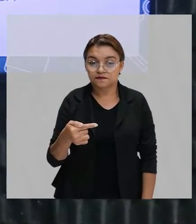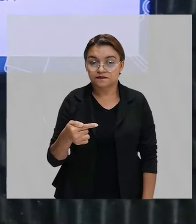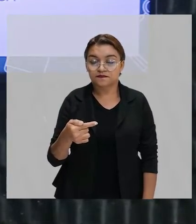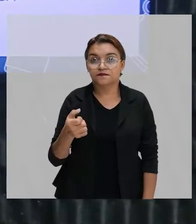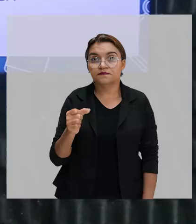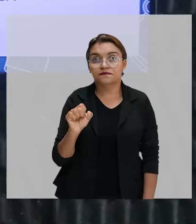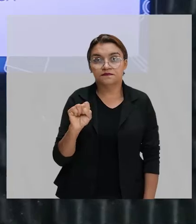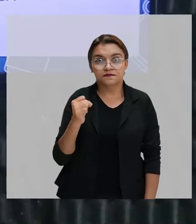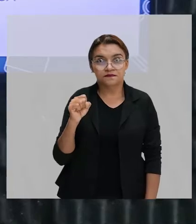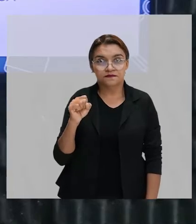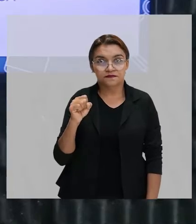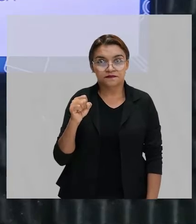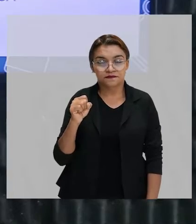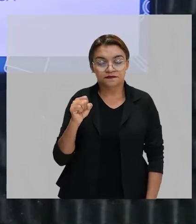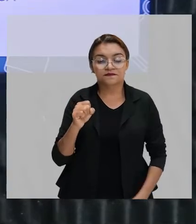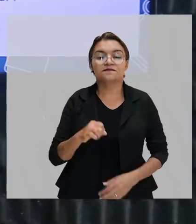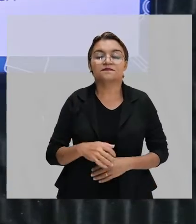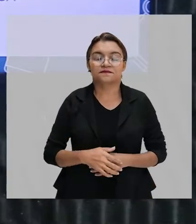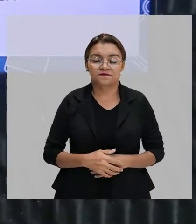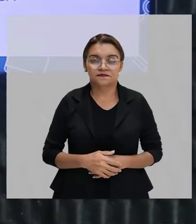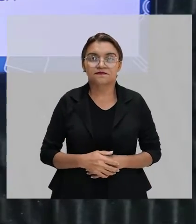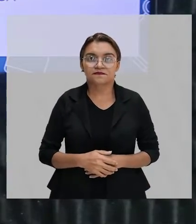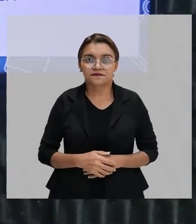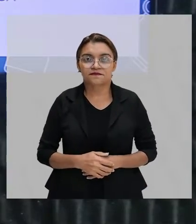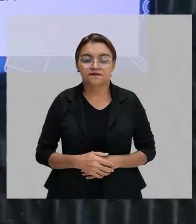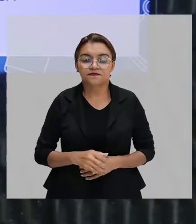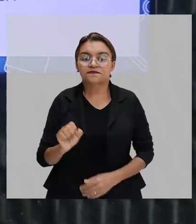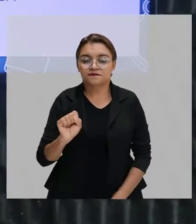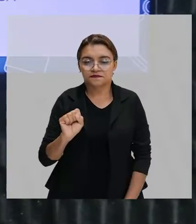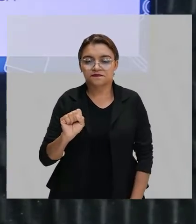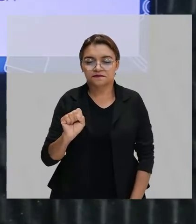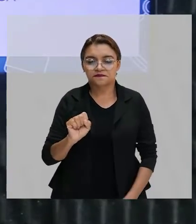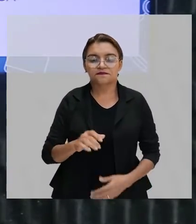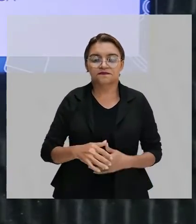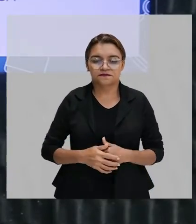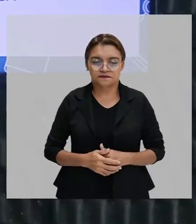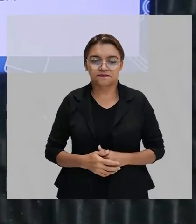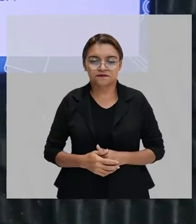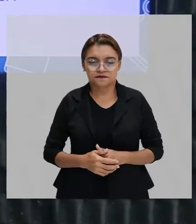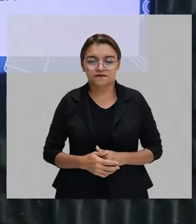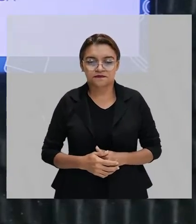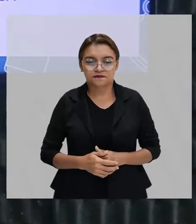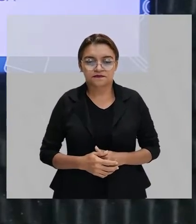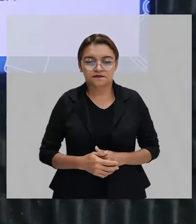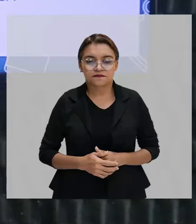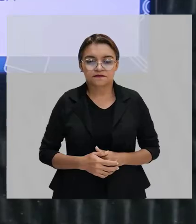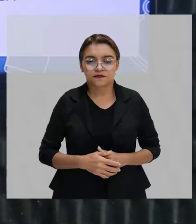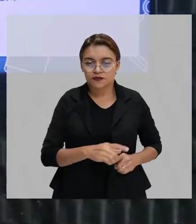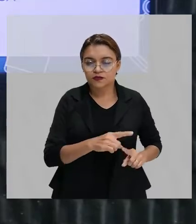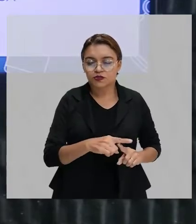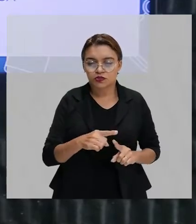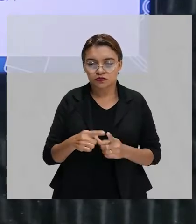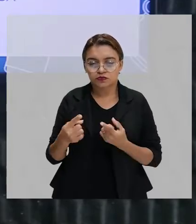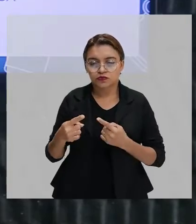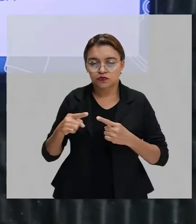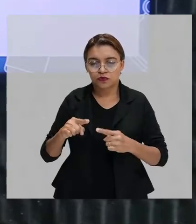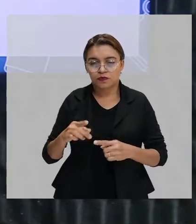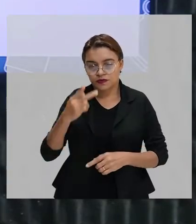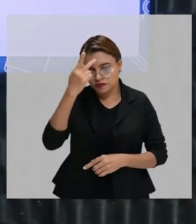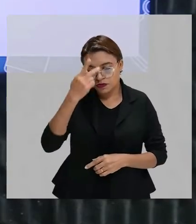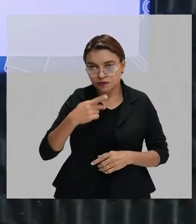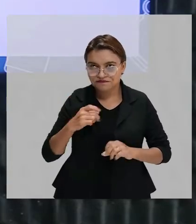pessoal e nós iremos falar por último das modalidades de combate e auto-defesa